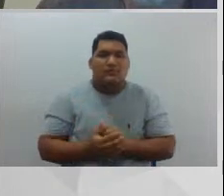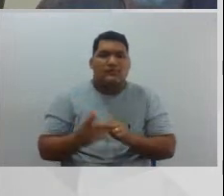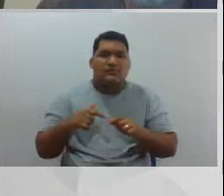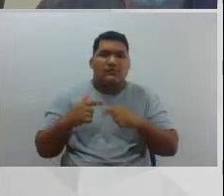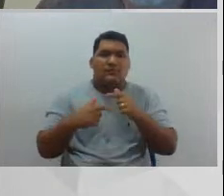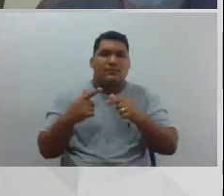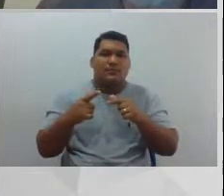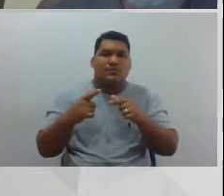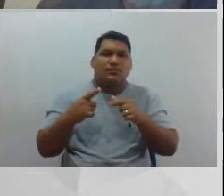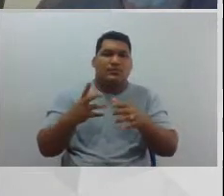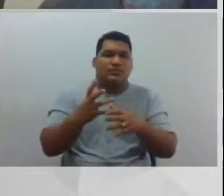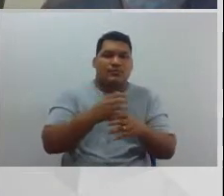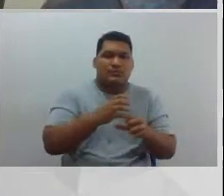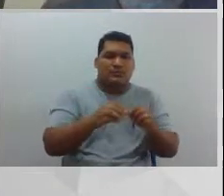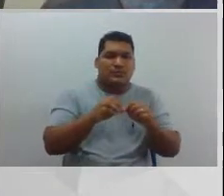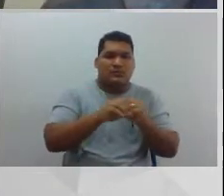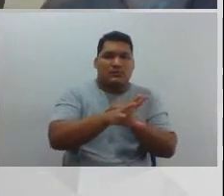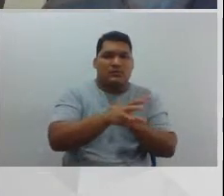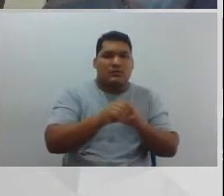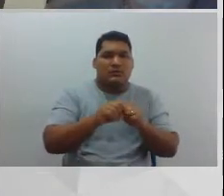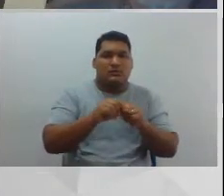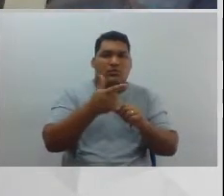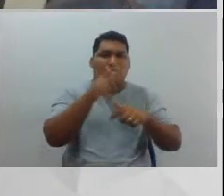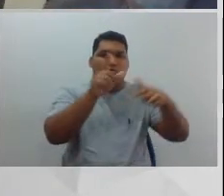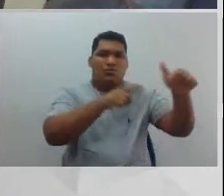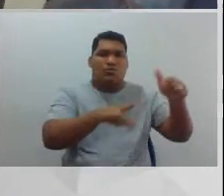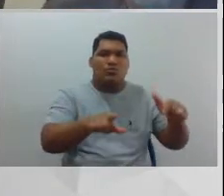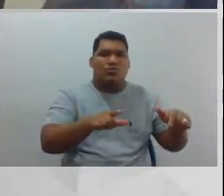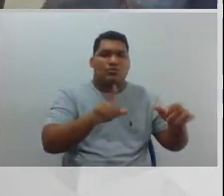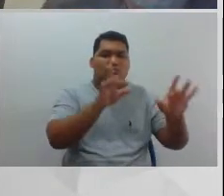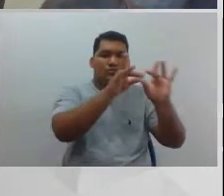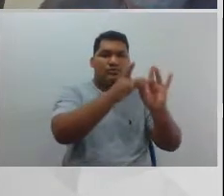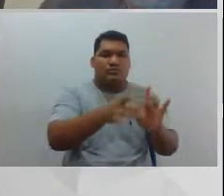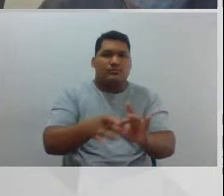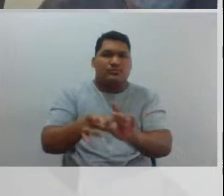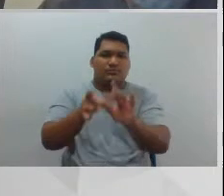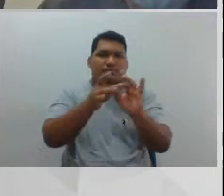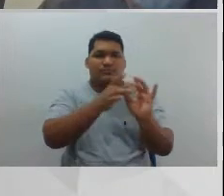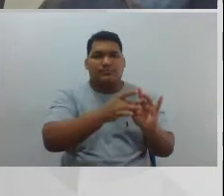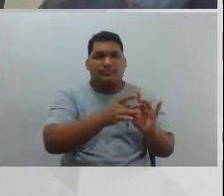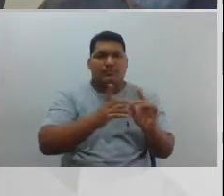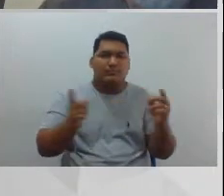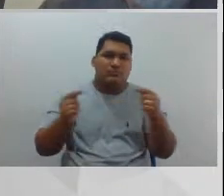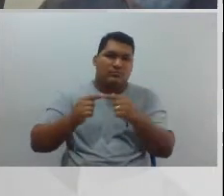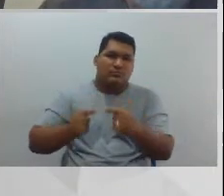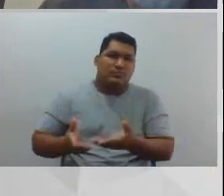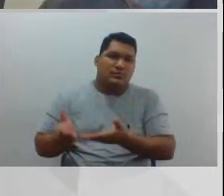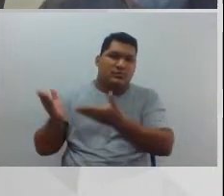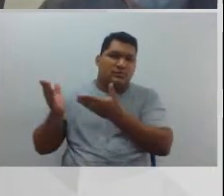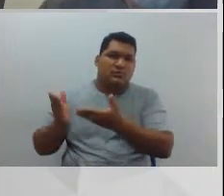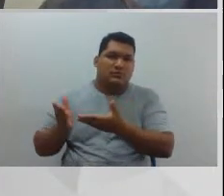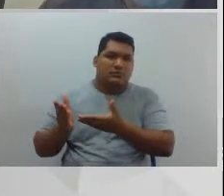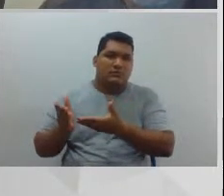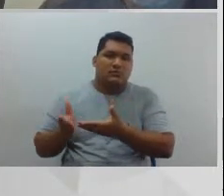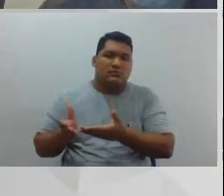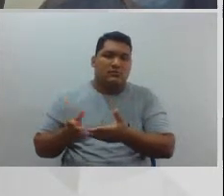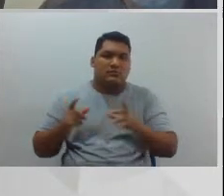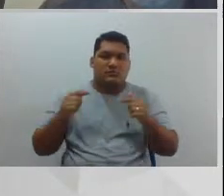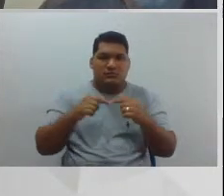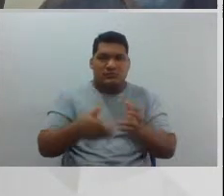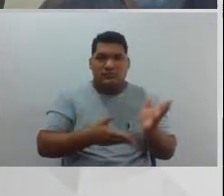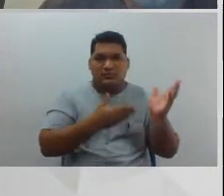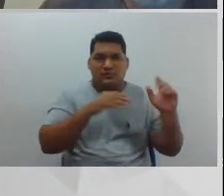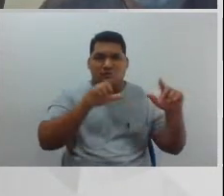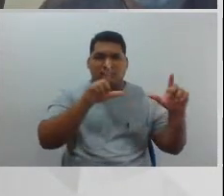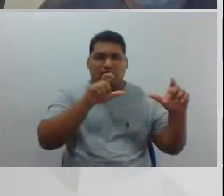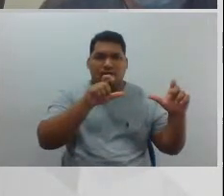vai se ligar com outros neurônios. Então, está aí os neurônios, que são esses círculos azuis claros,